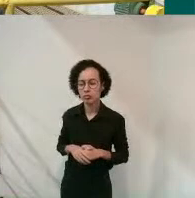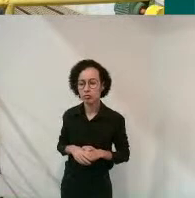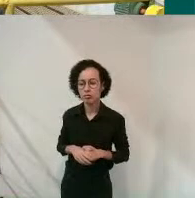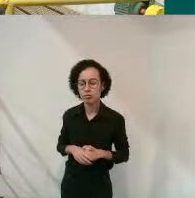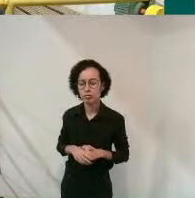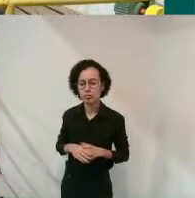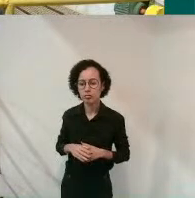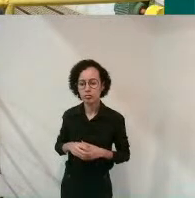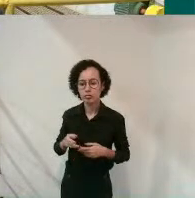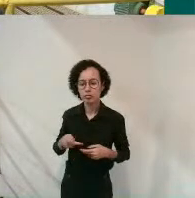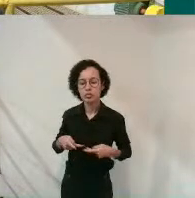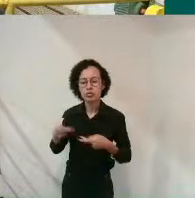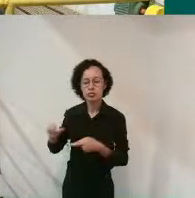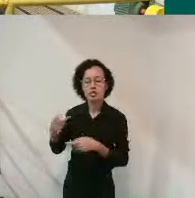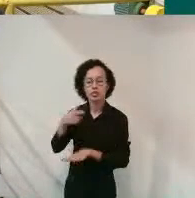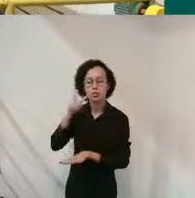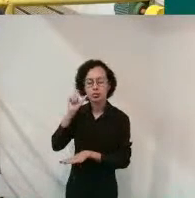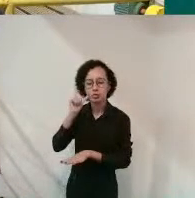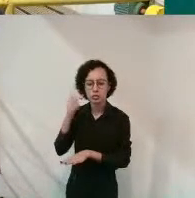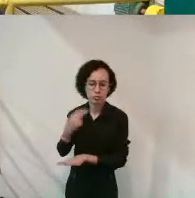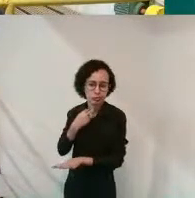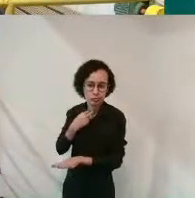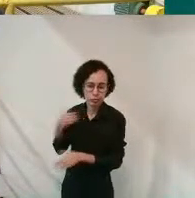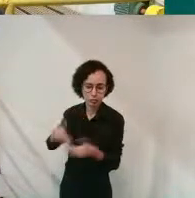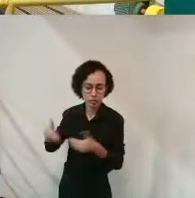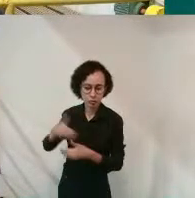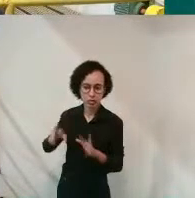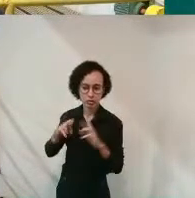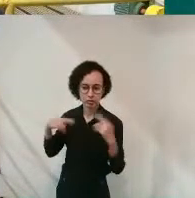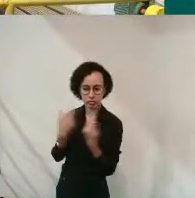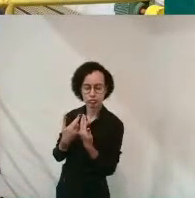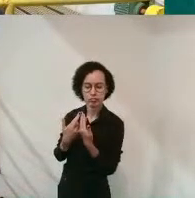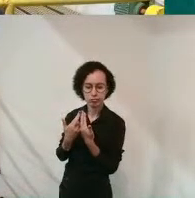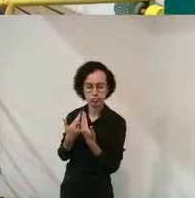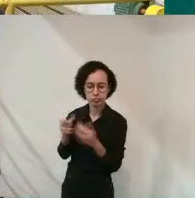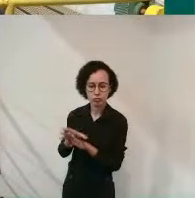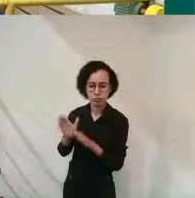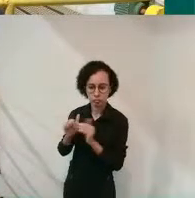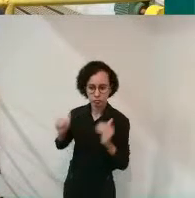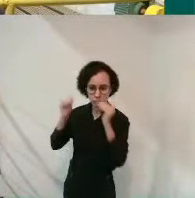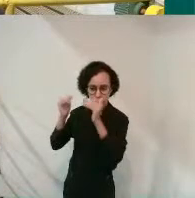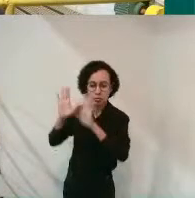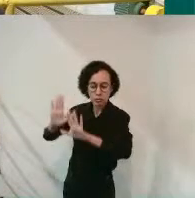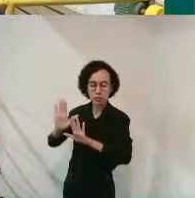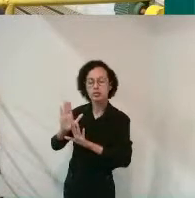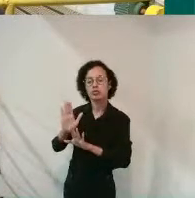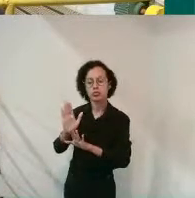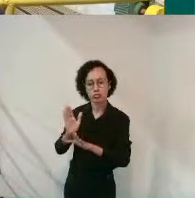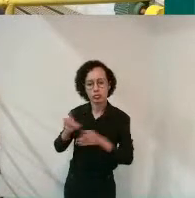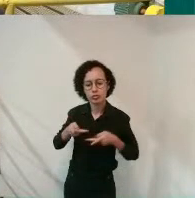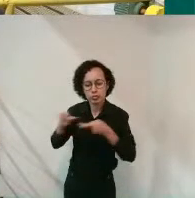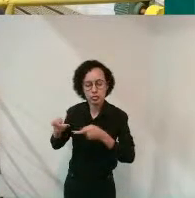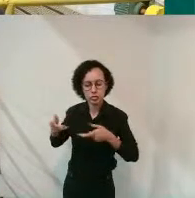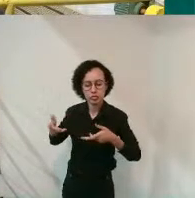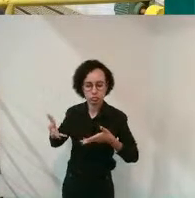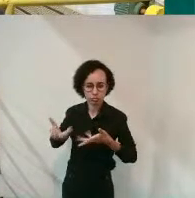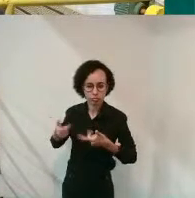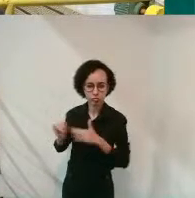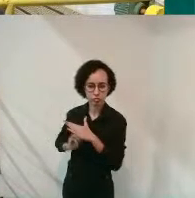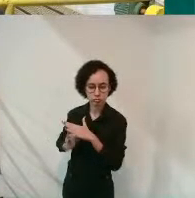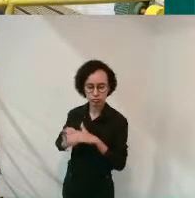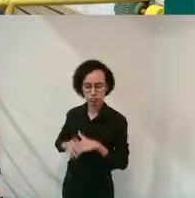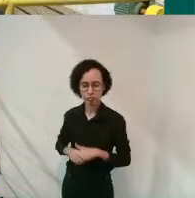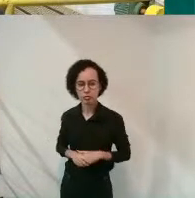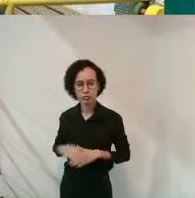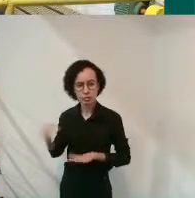visita de ontem, não pude participar porque estava na reunião do Conselho Superior, mas soube que foi uma visita institucional